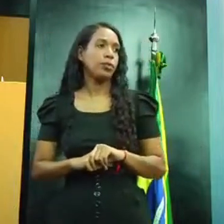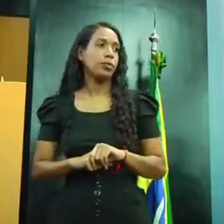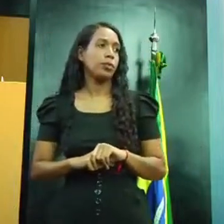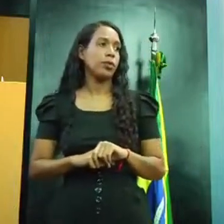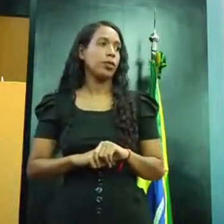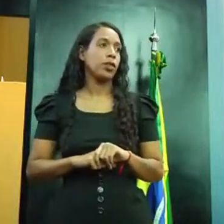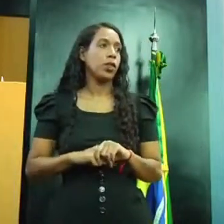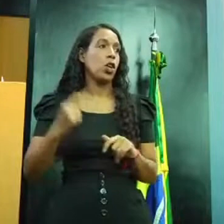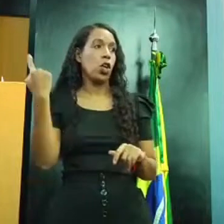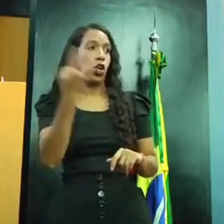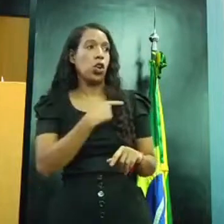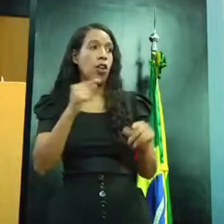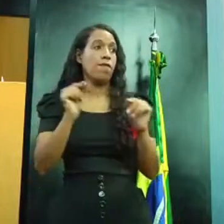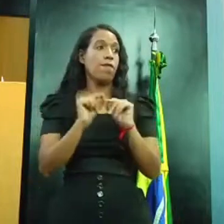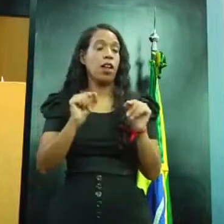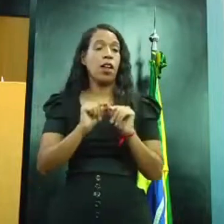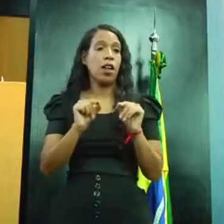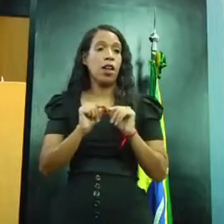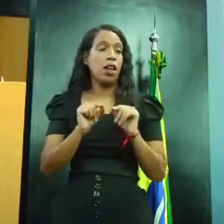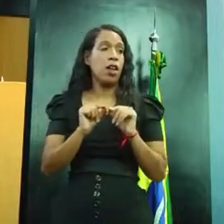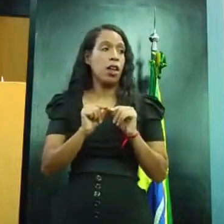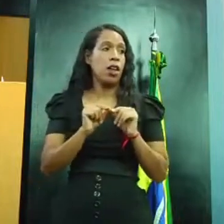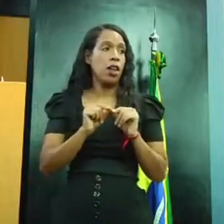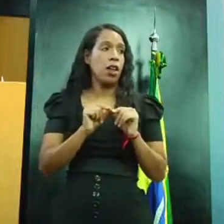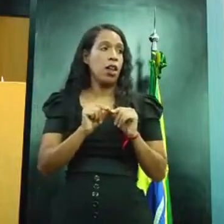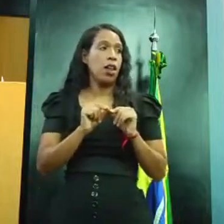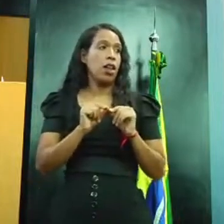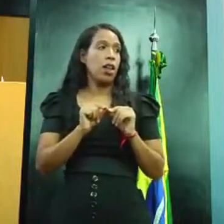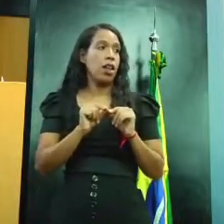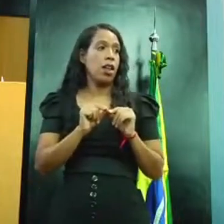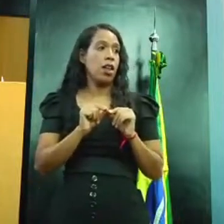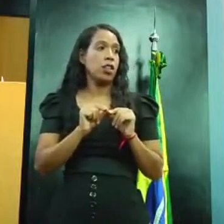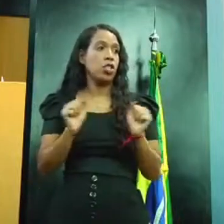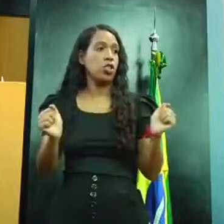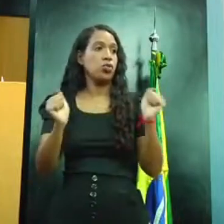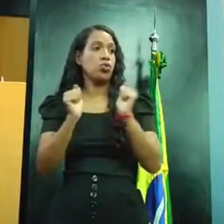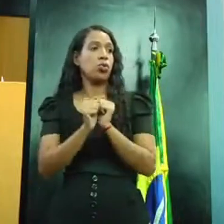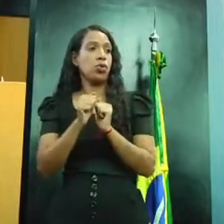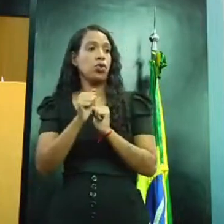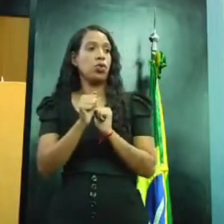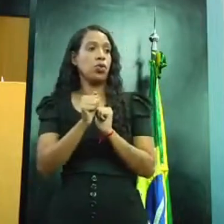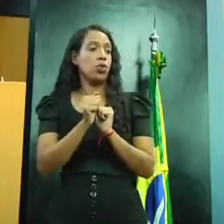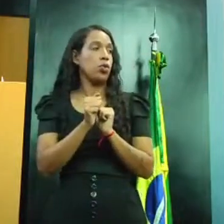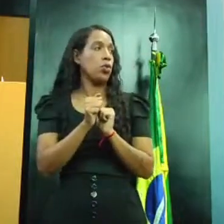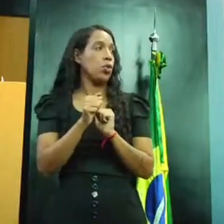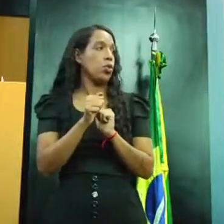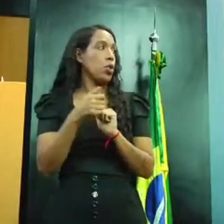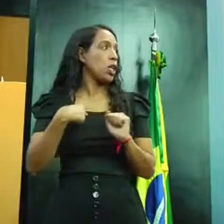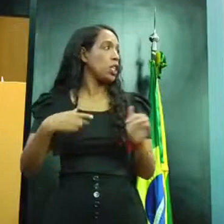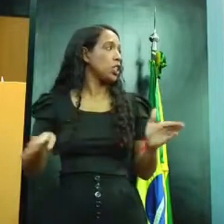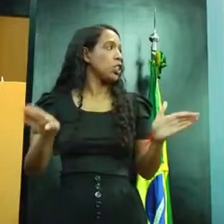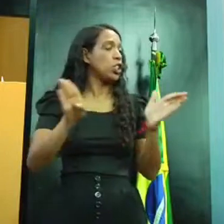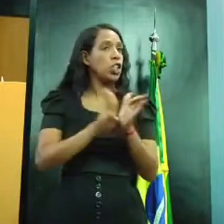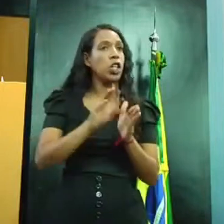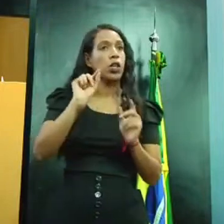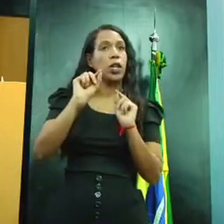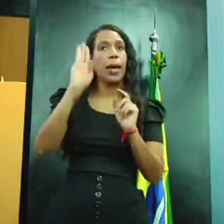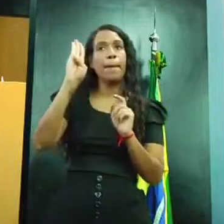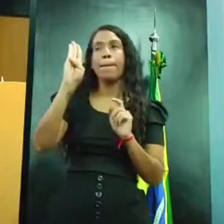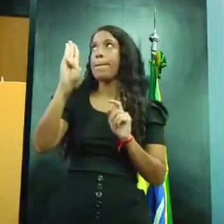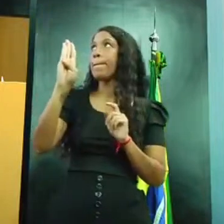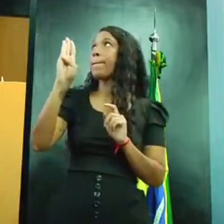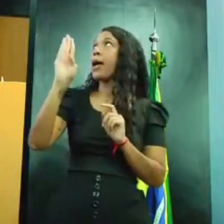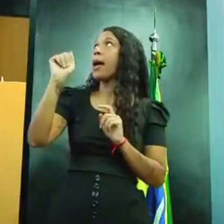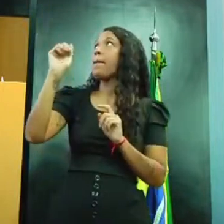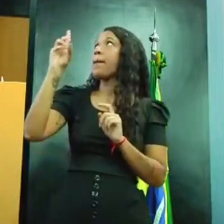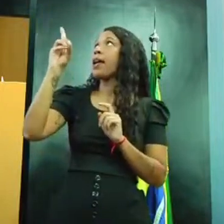Nós fazemos isso, já estamos com a Petrobras. Eu, quando cheguei na BDI, ministra Tebet, tinha